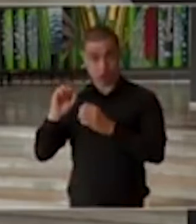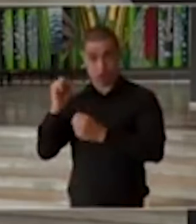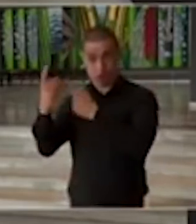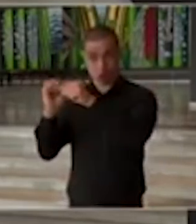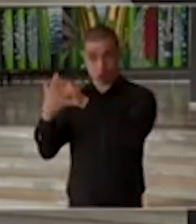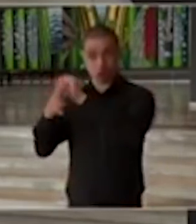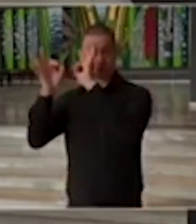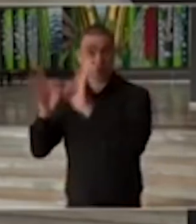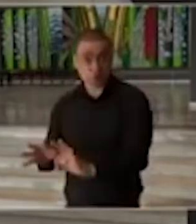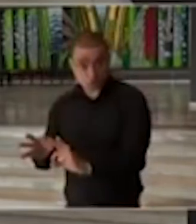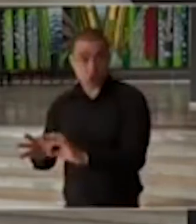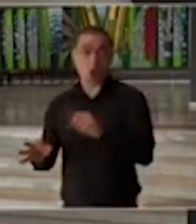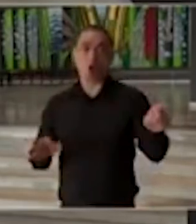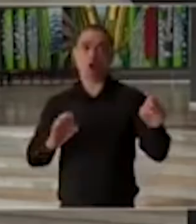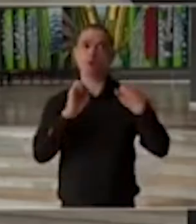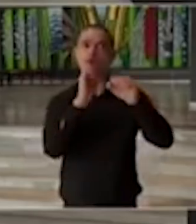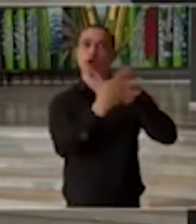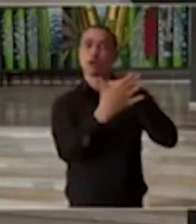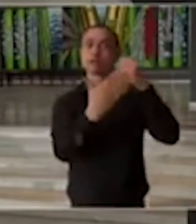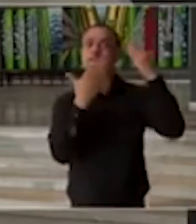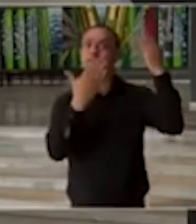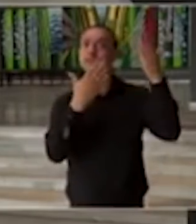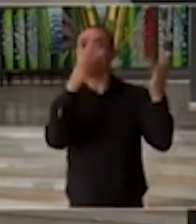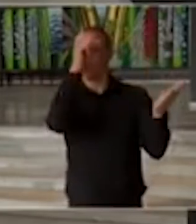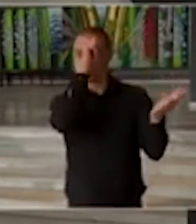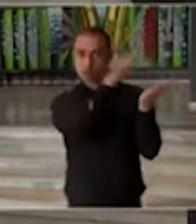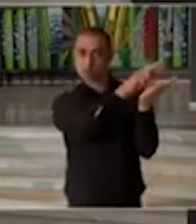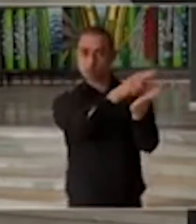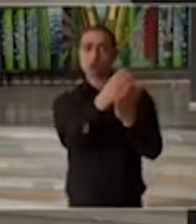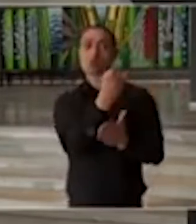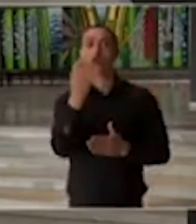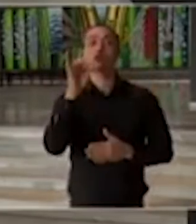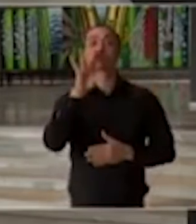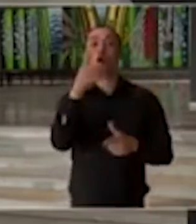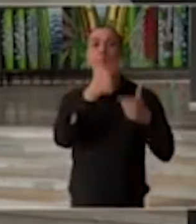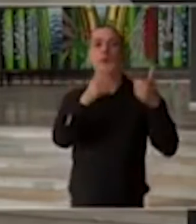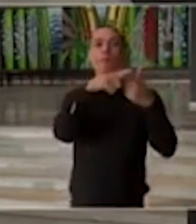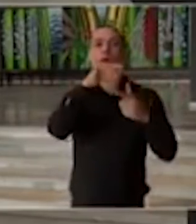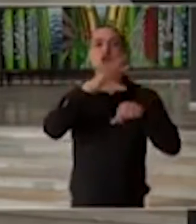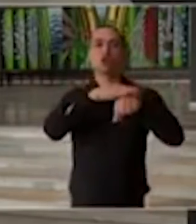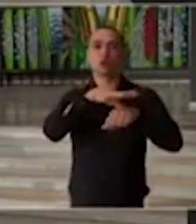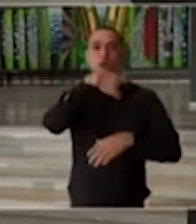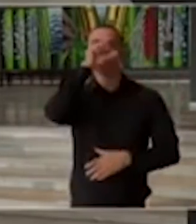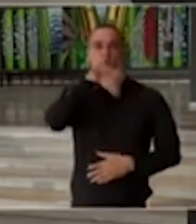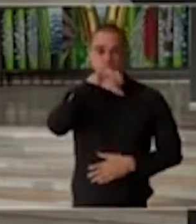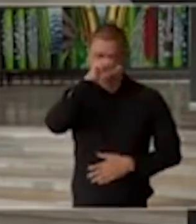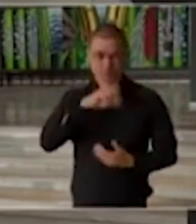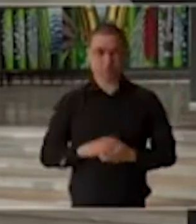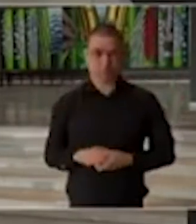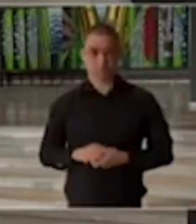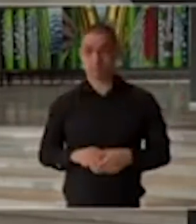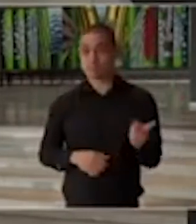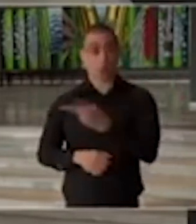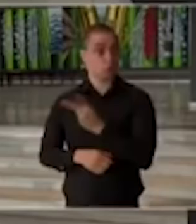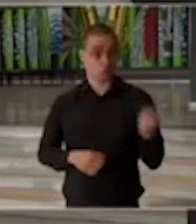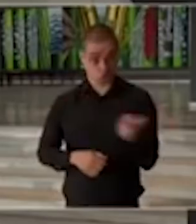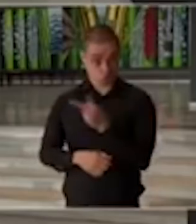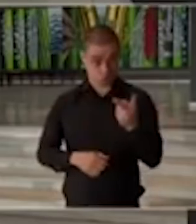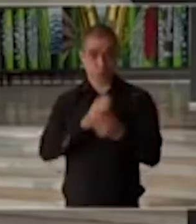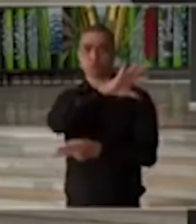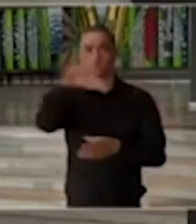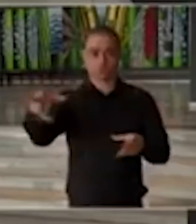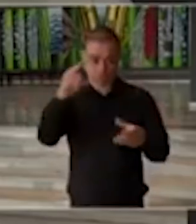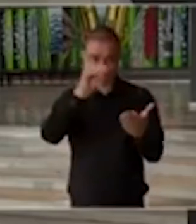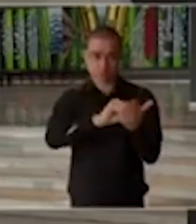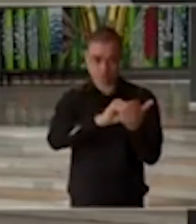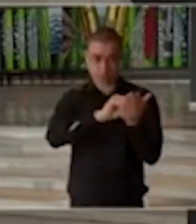confirmados e usamos também número de internações por síndrome respiratória aguda grave. Os 2 dados estão